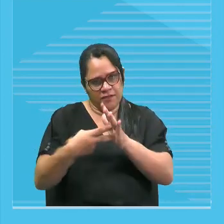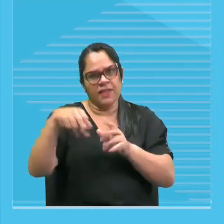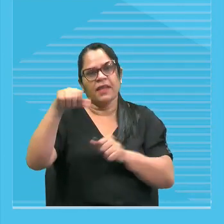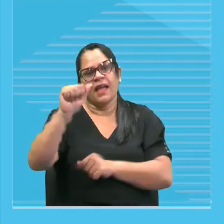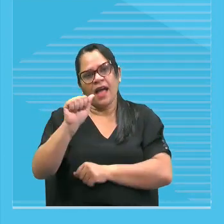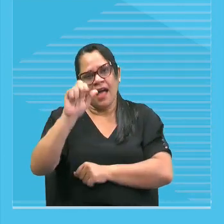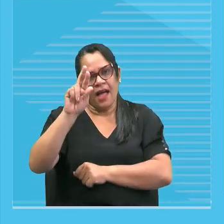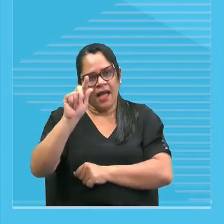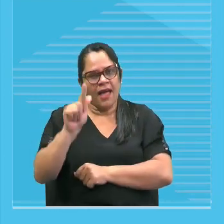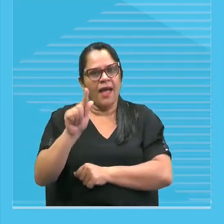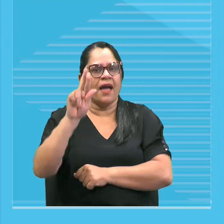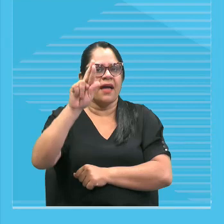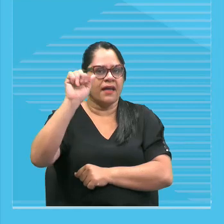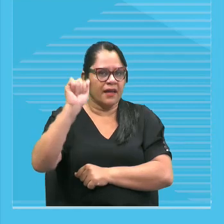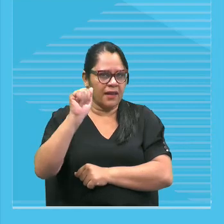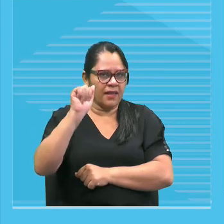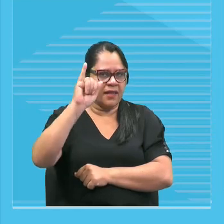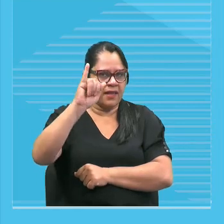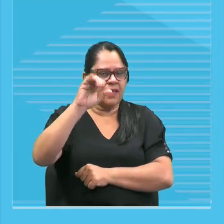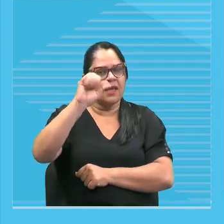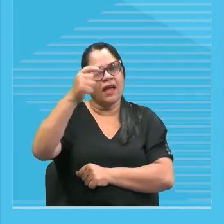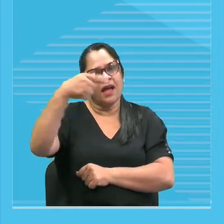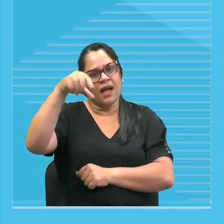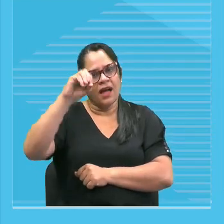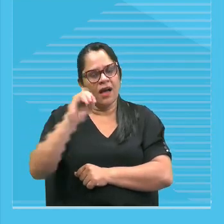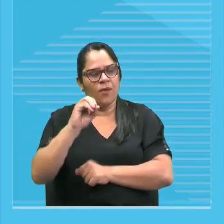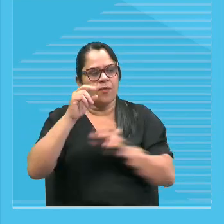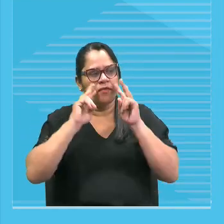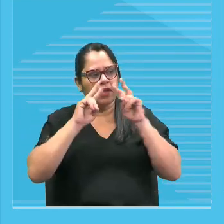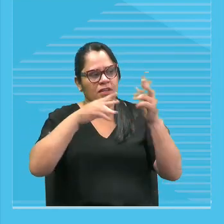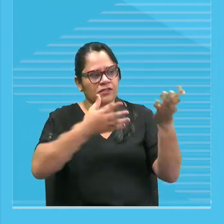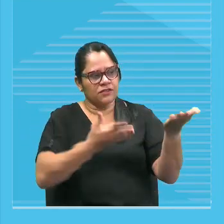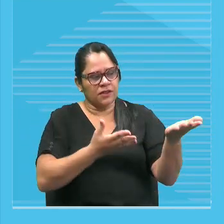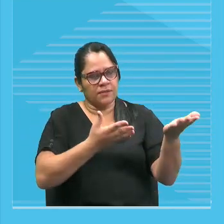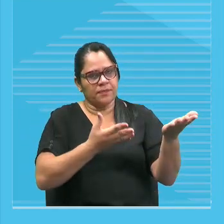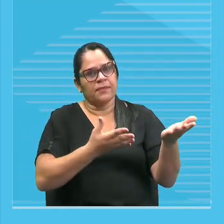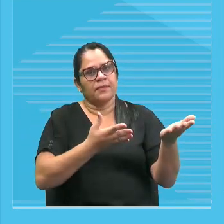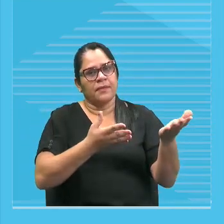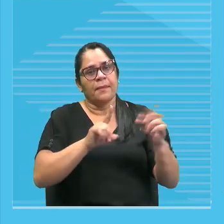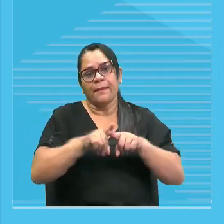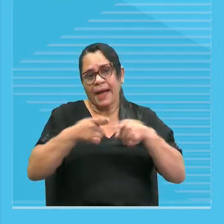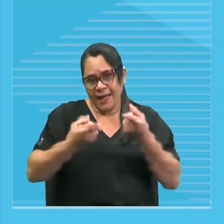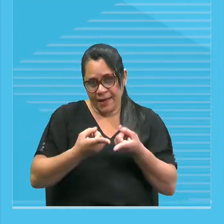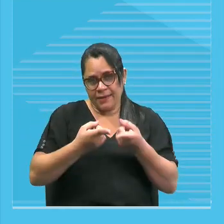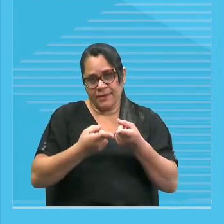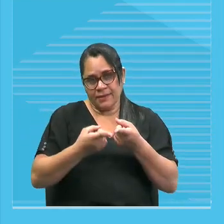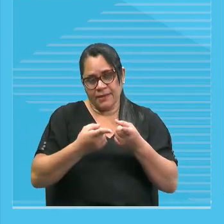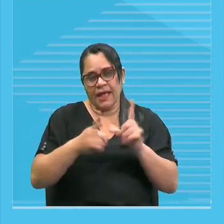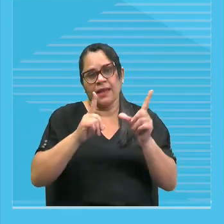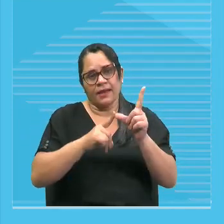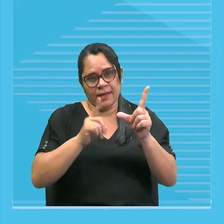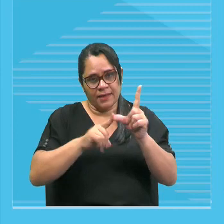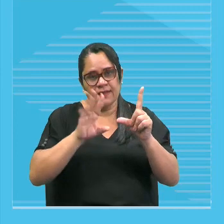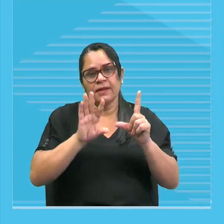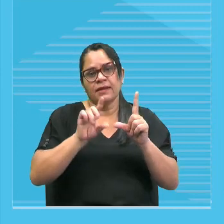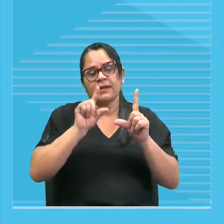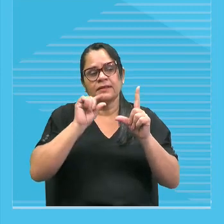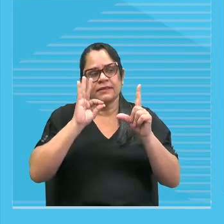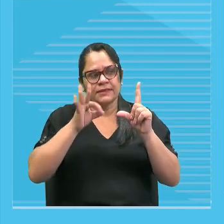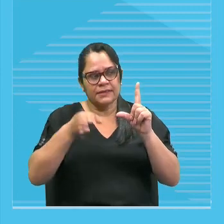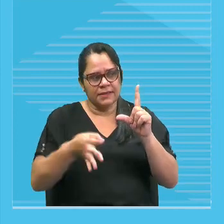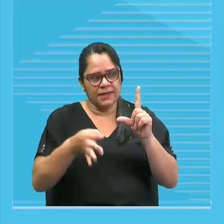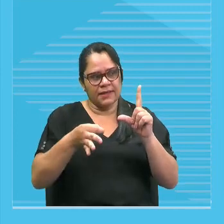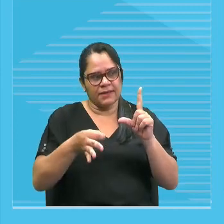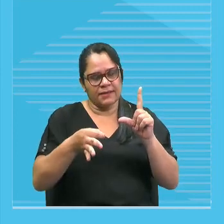correta da terceira questão é a letra e cola tá na cola portanto a fila de banco